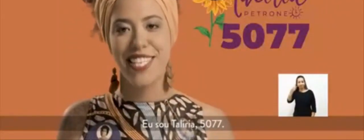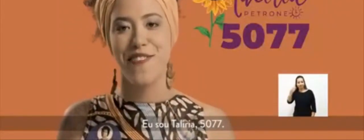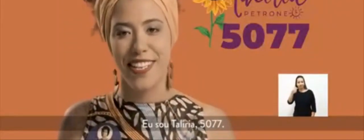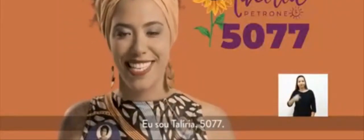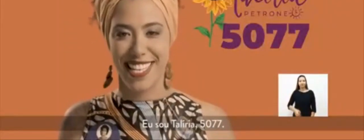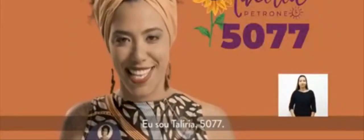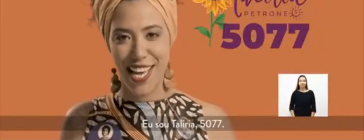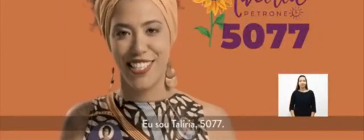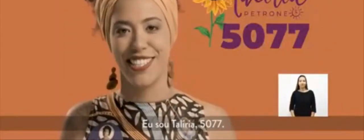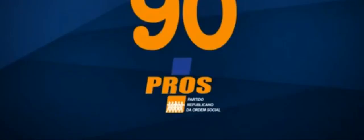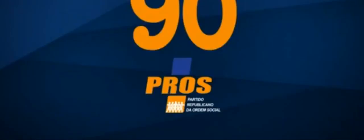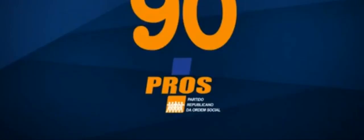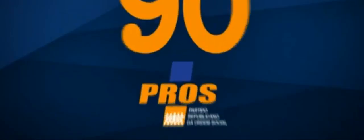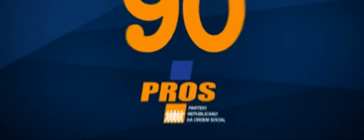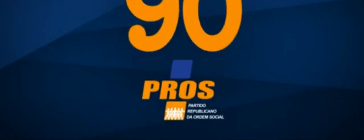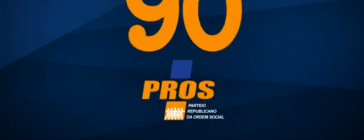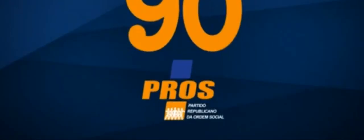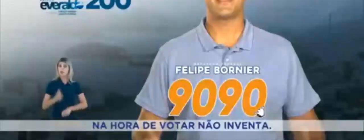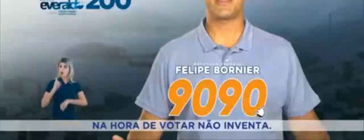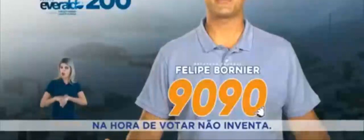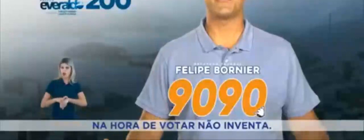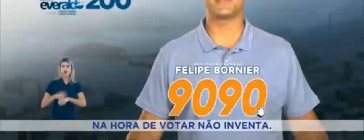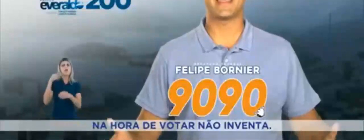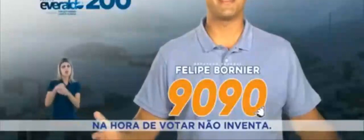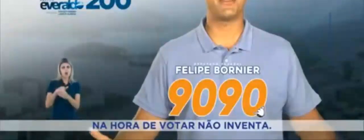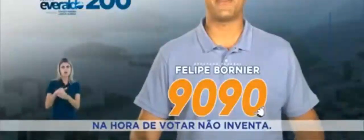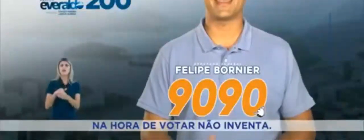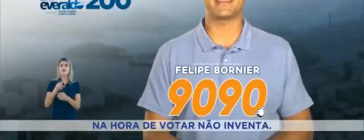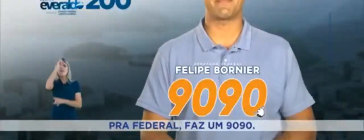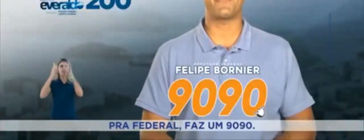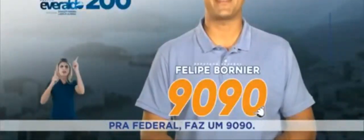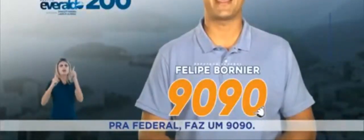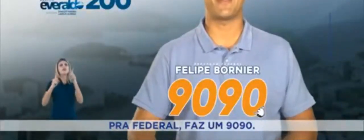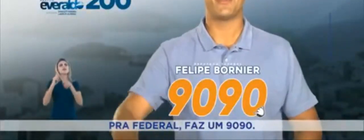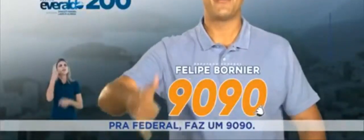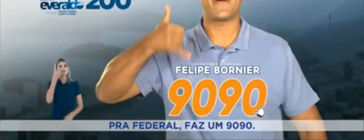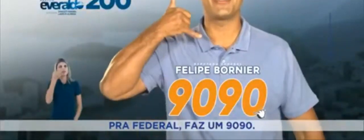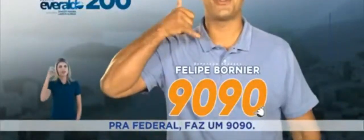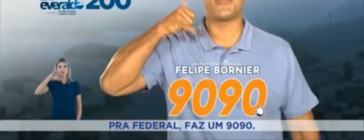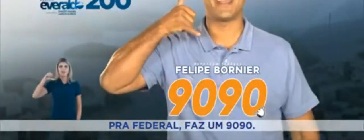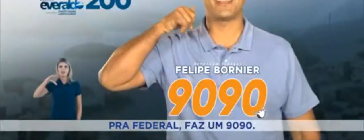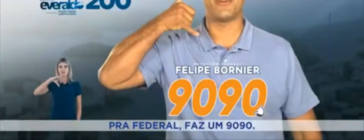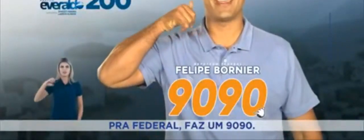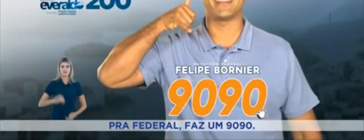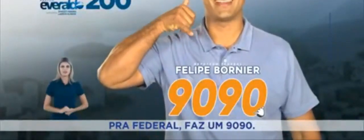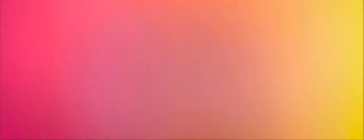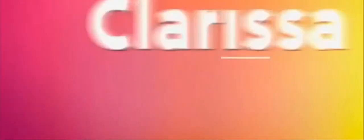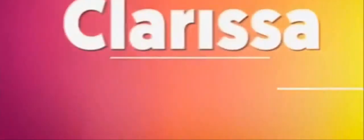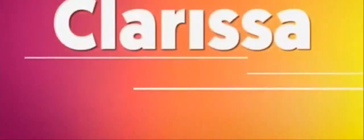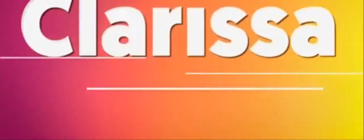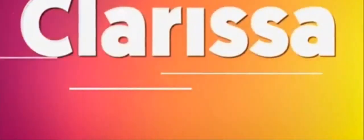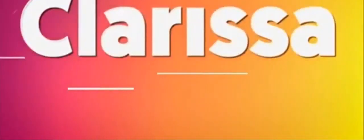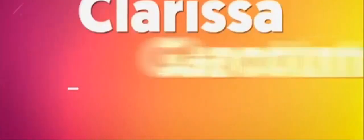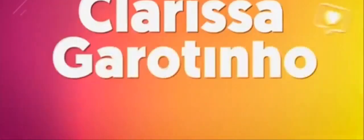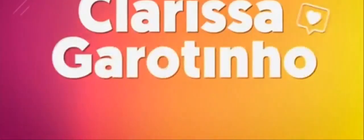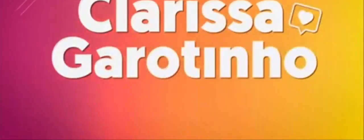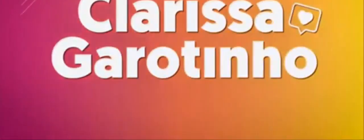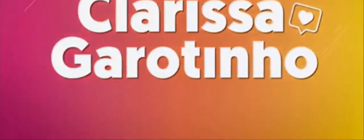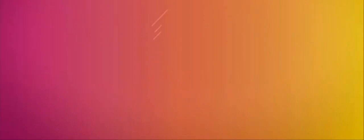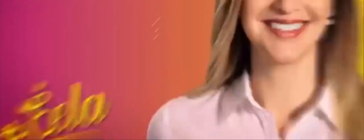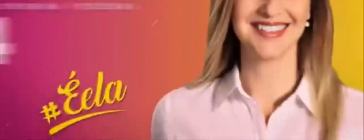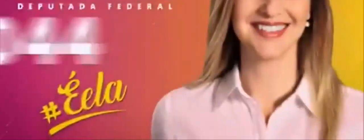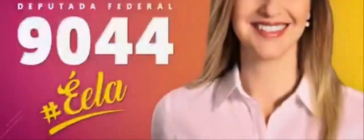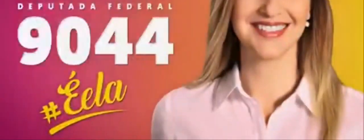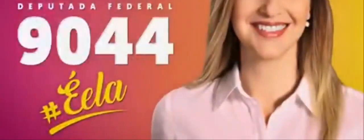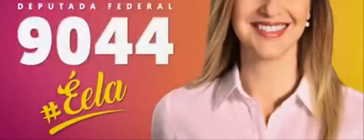Eu sou Thalíria, 5077. Na hora de votar, não inventa. Para federal, faz o 9090. Clarissa Garotinho.